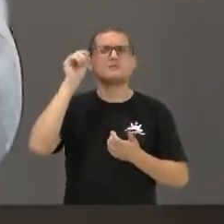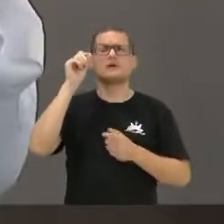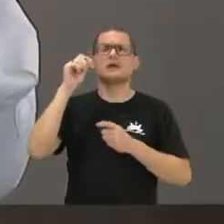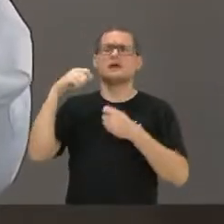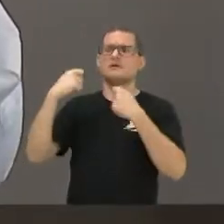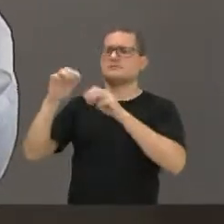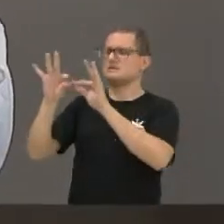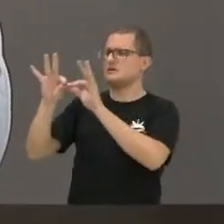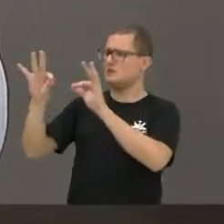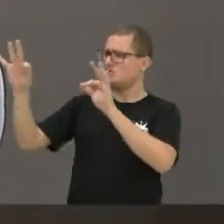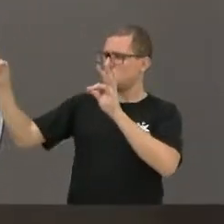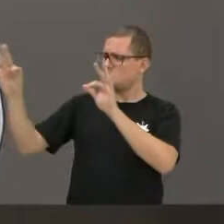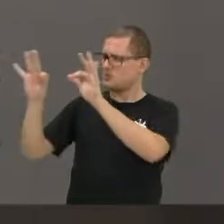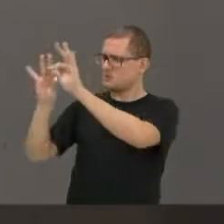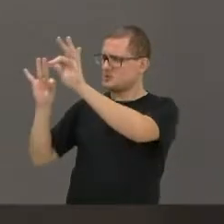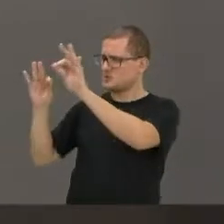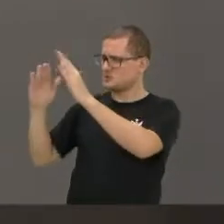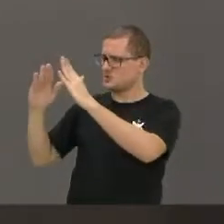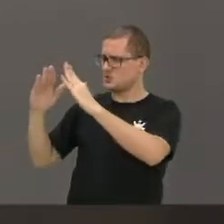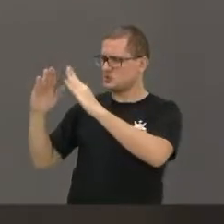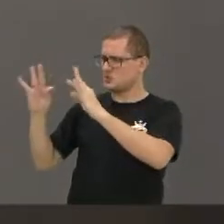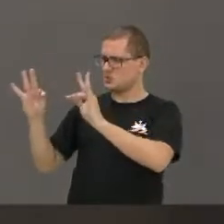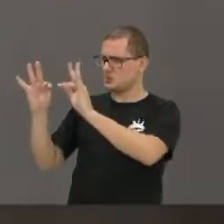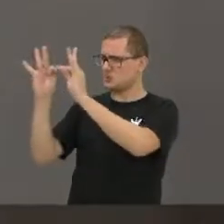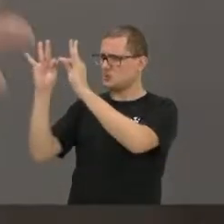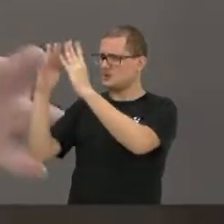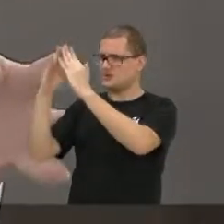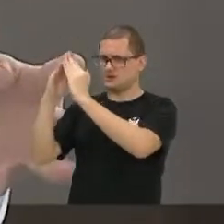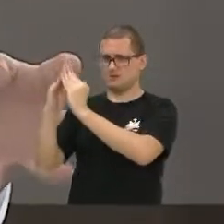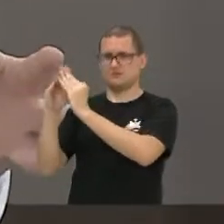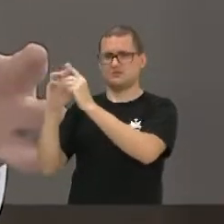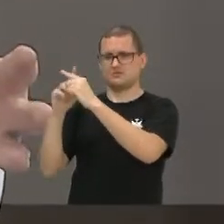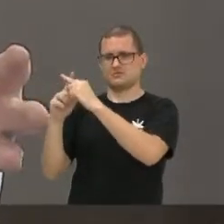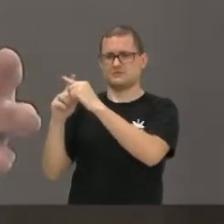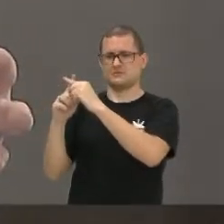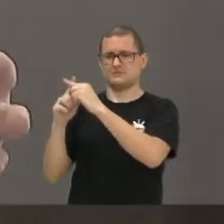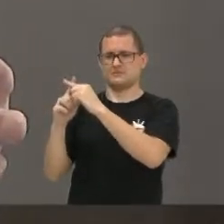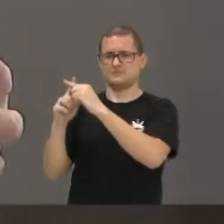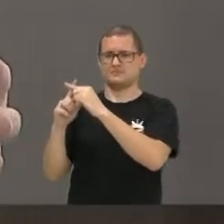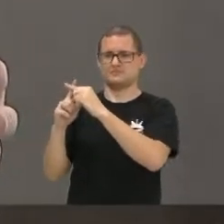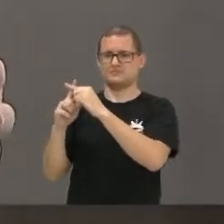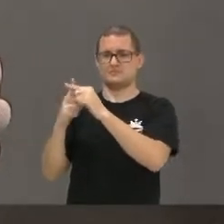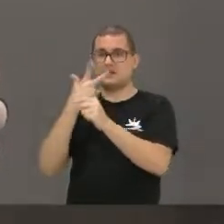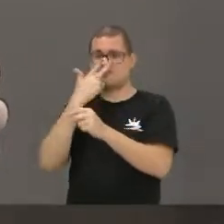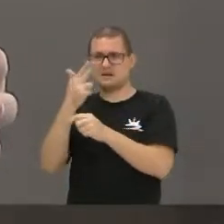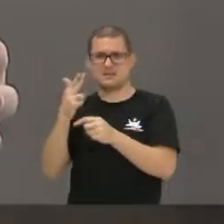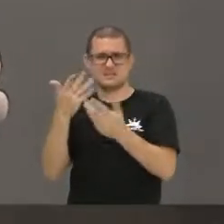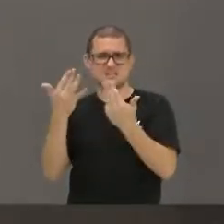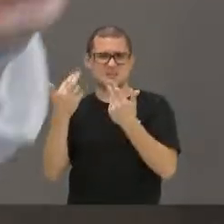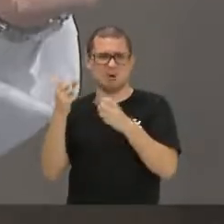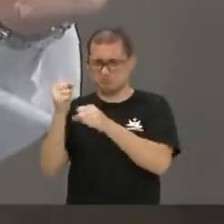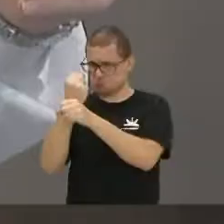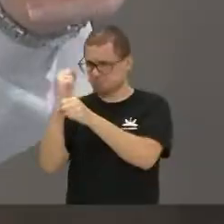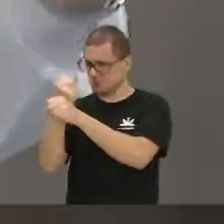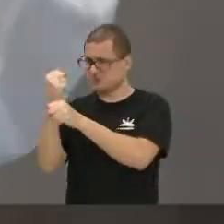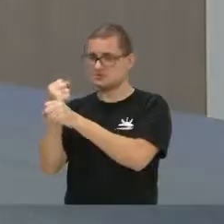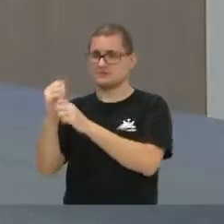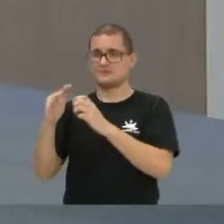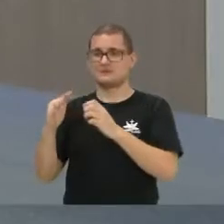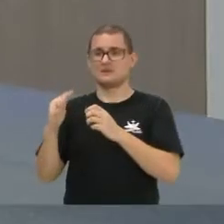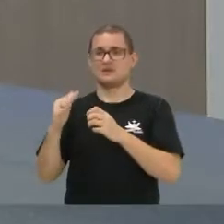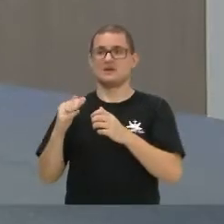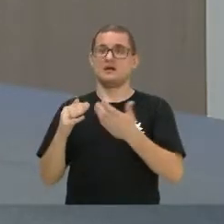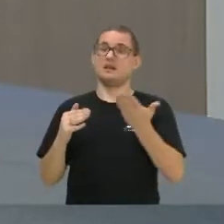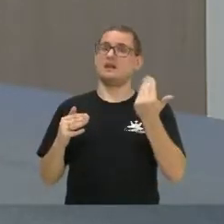será preservado como aqui é forma de uma edificação que será preservada dias